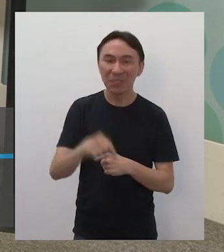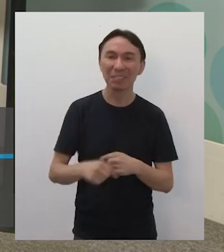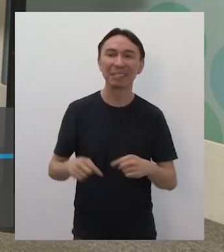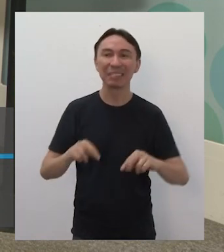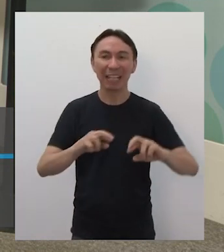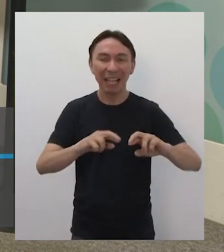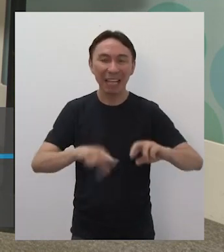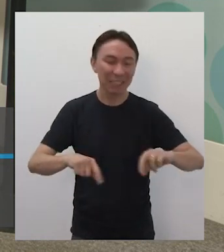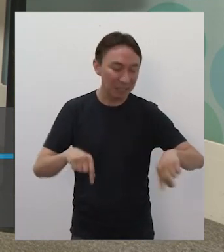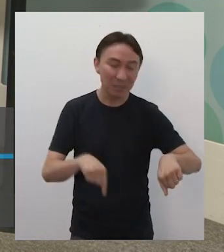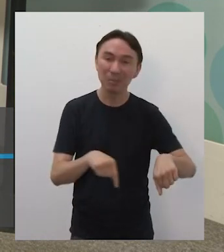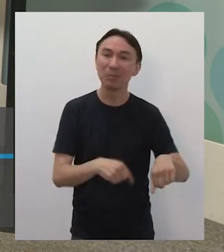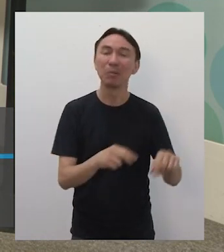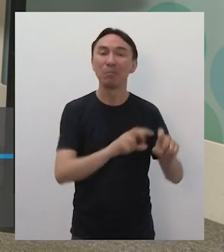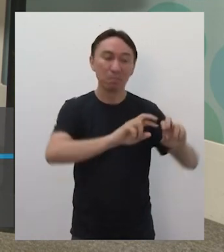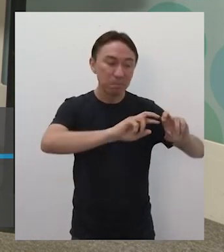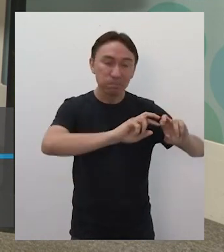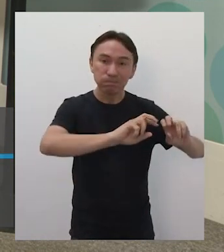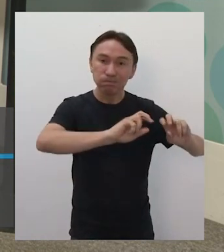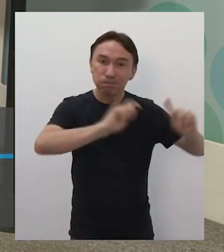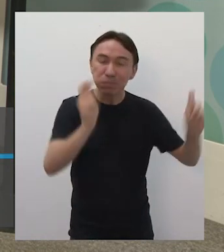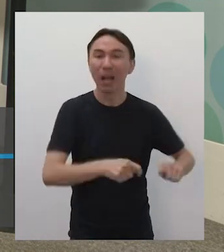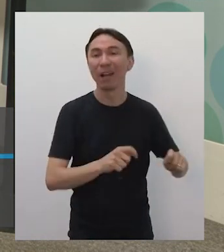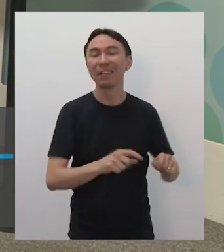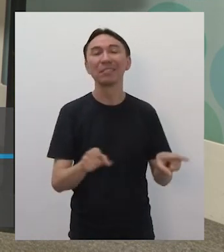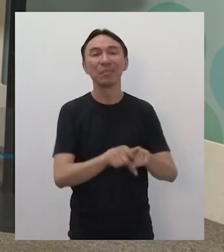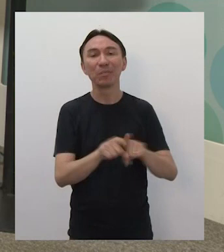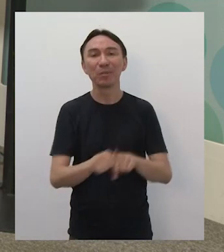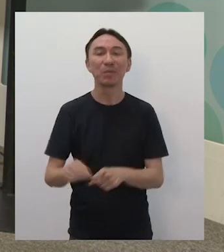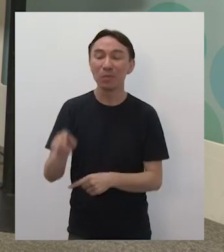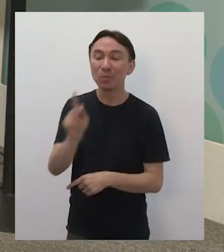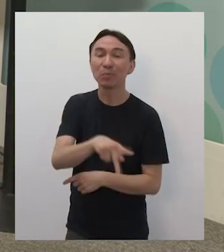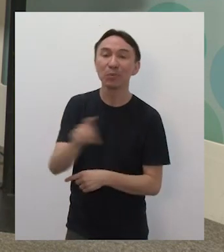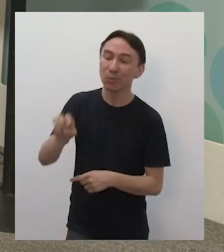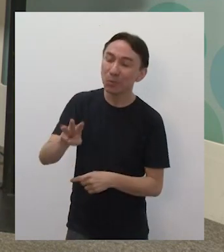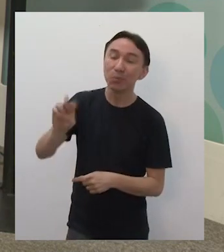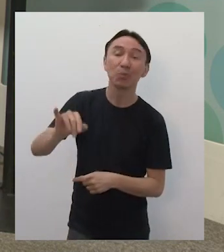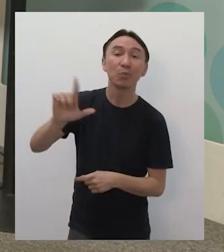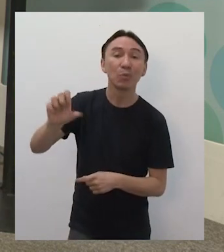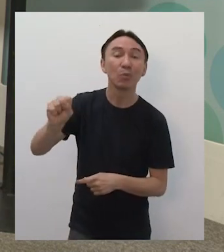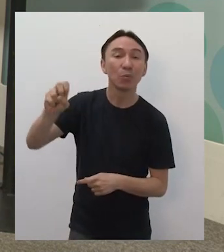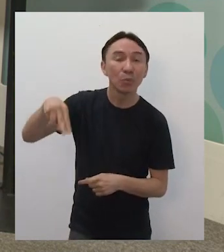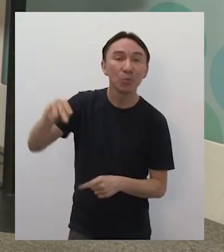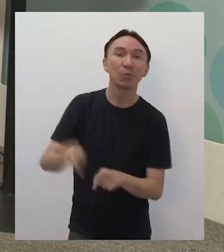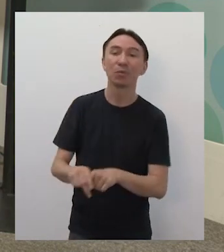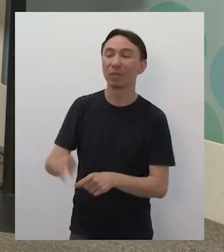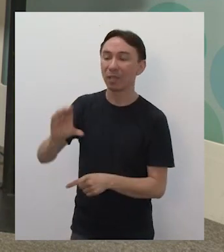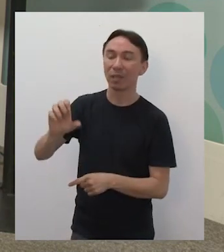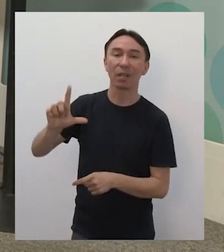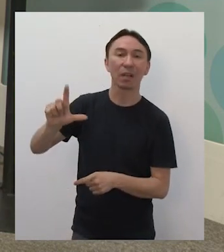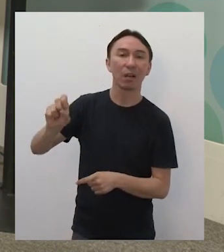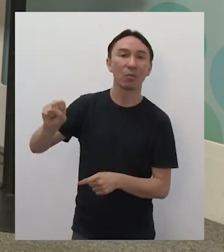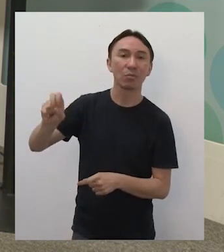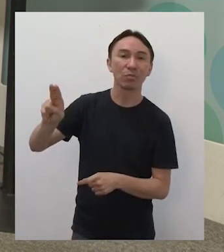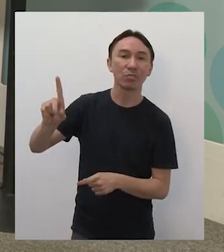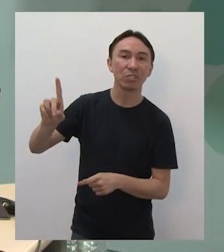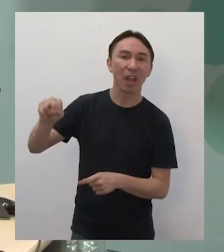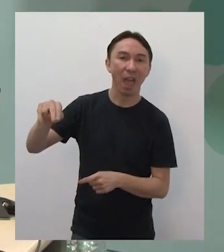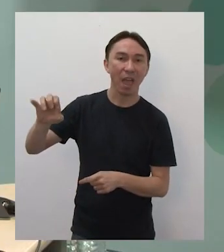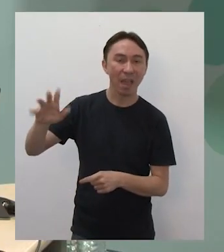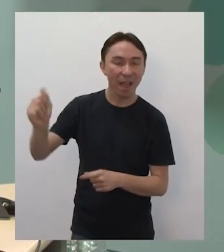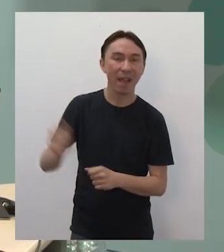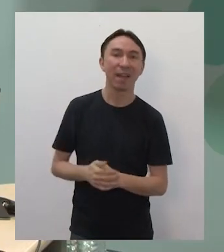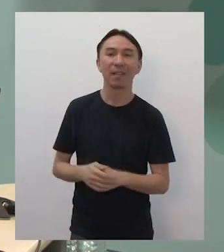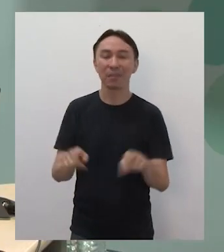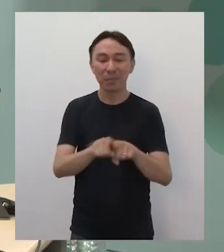macrocompetência. O professor Will, né, o nosso educador e poeta. A professora Claudineia, com a sua experiência, também muito amável. O